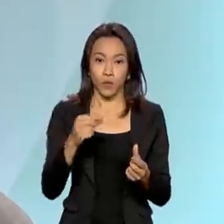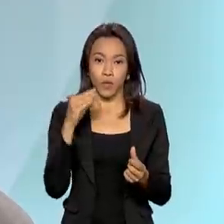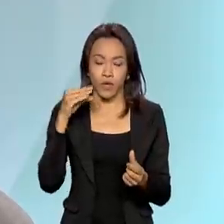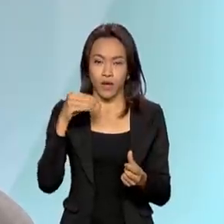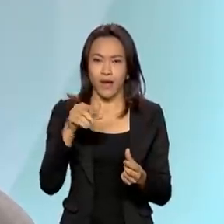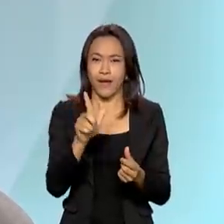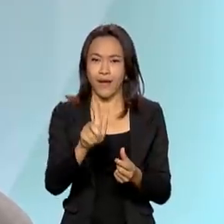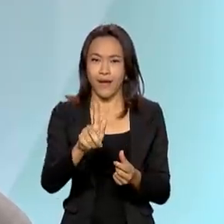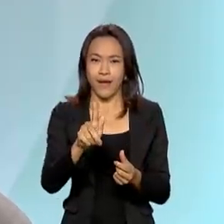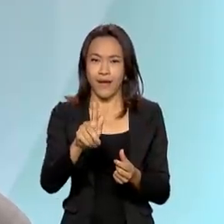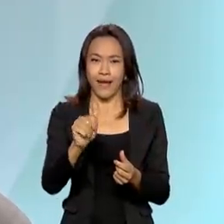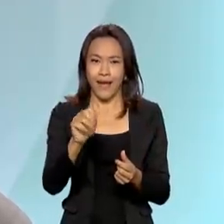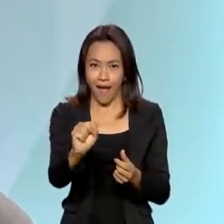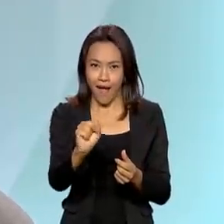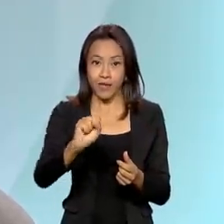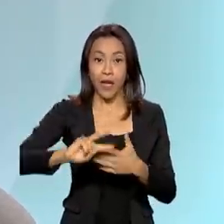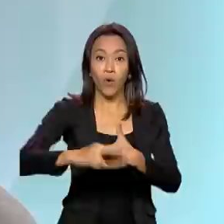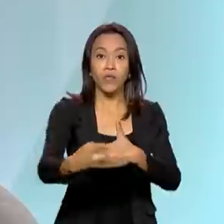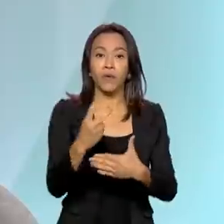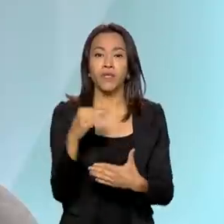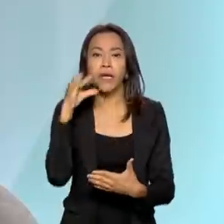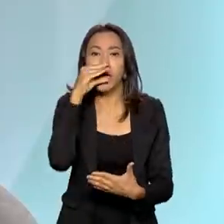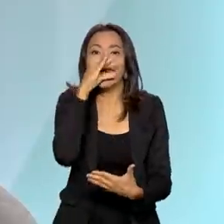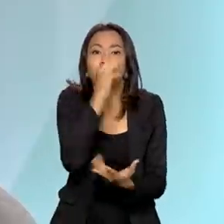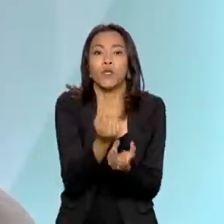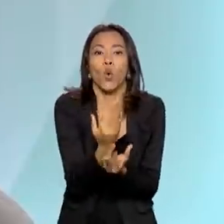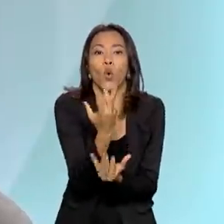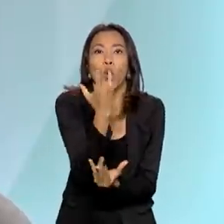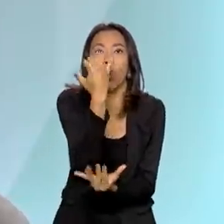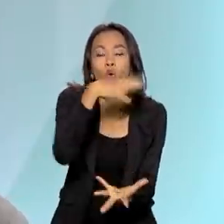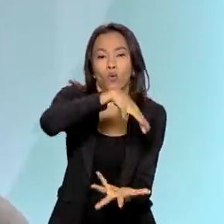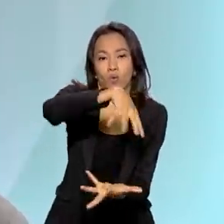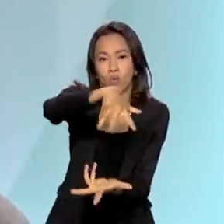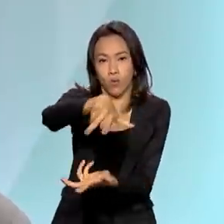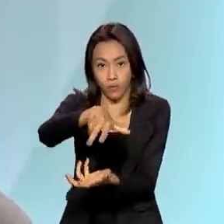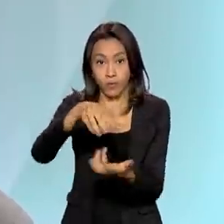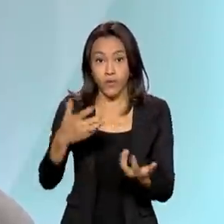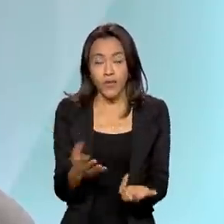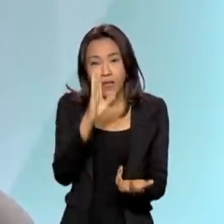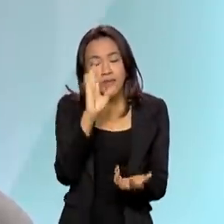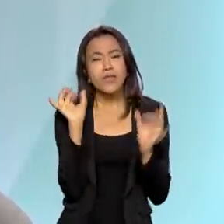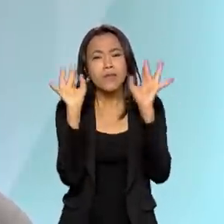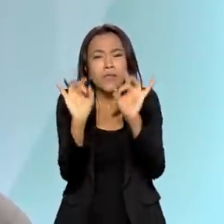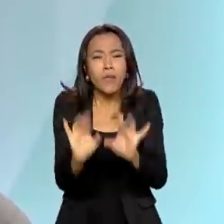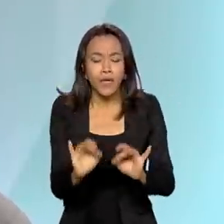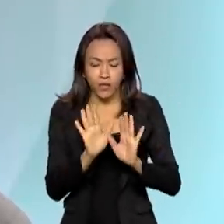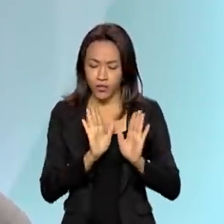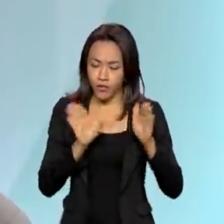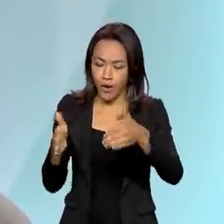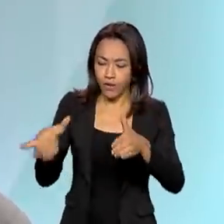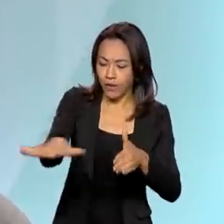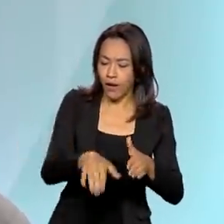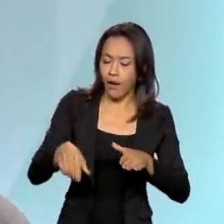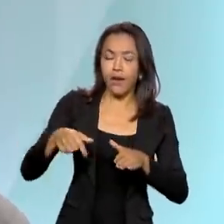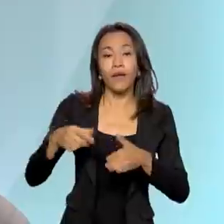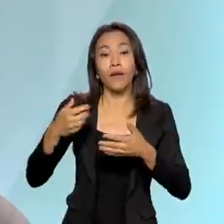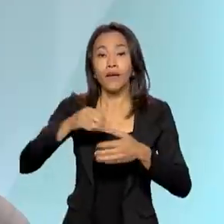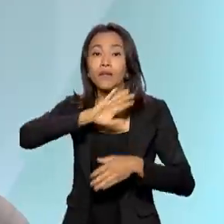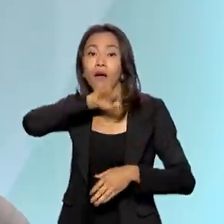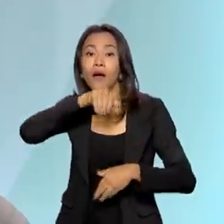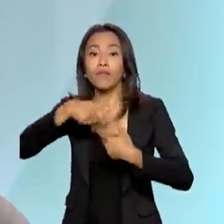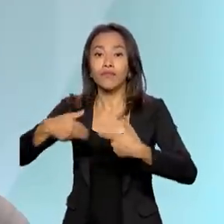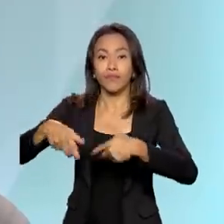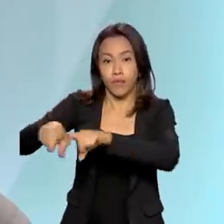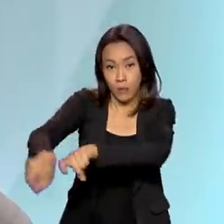nessas iniciativas já havia redução de metano como uma das atividades lá dentro, especialmente na agropecuária. A agropecuária tem um